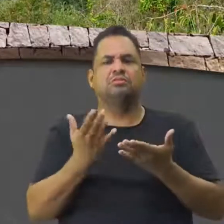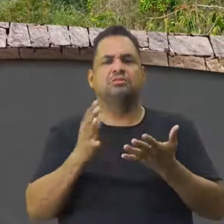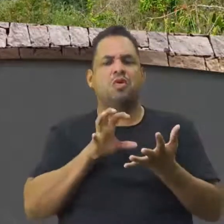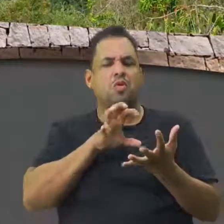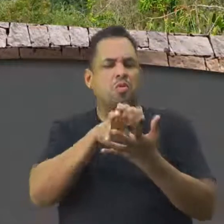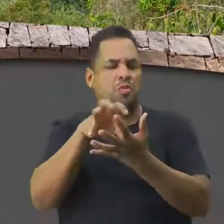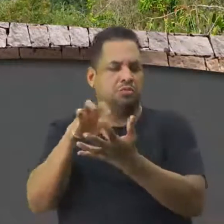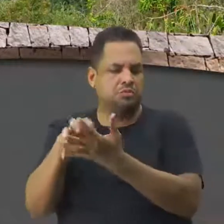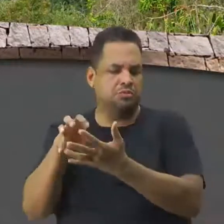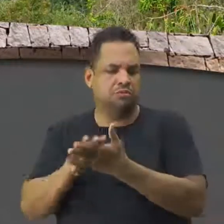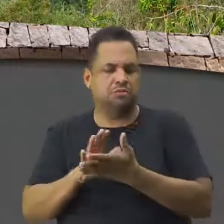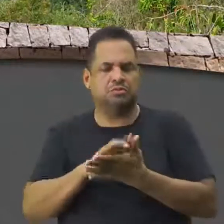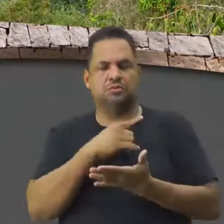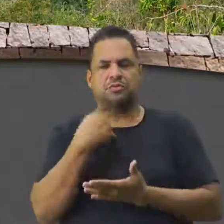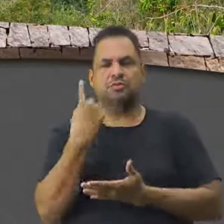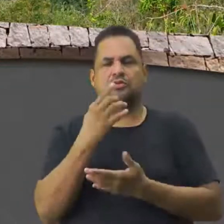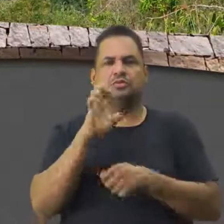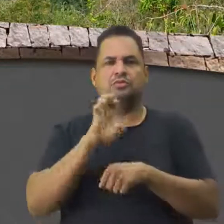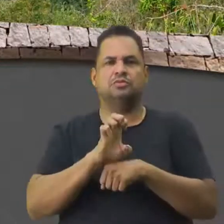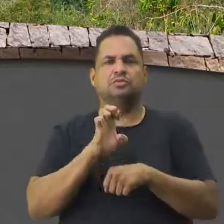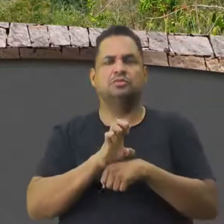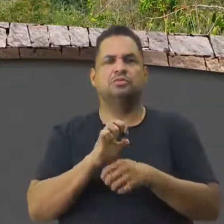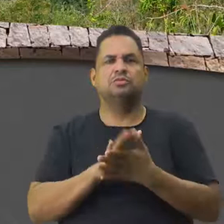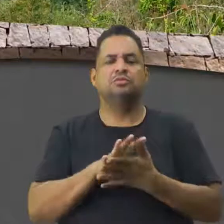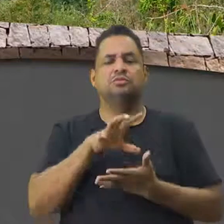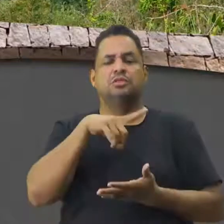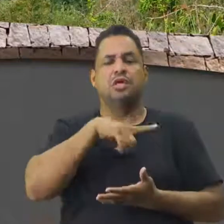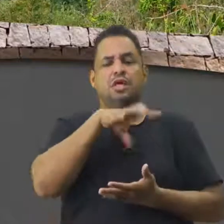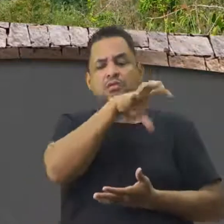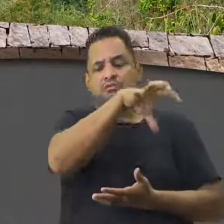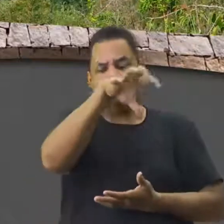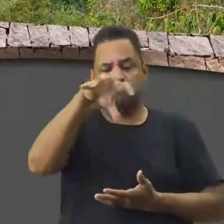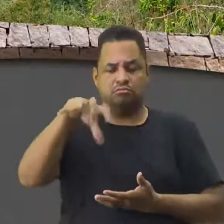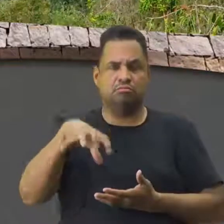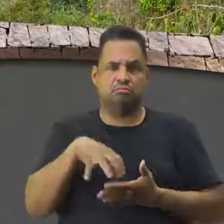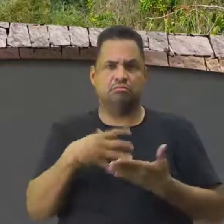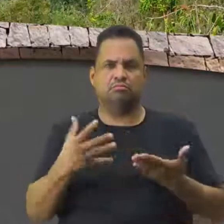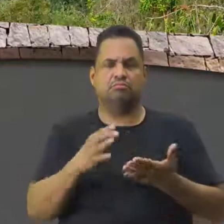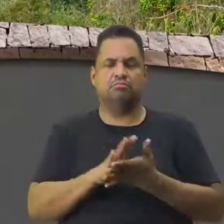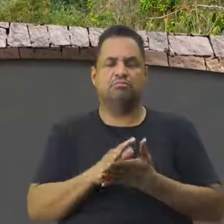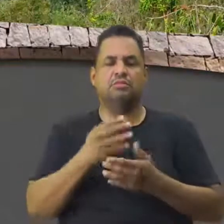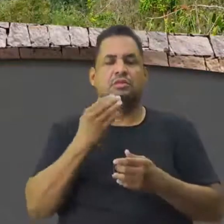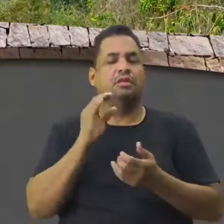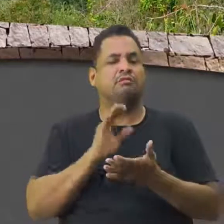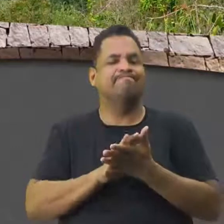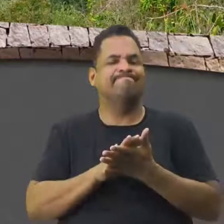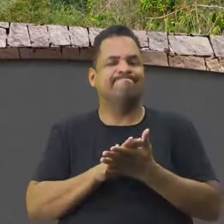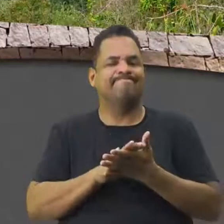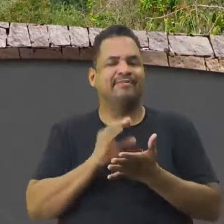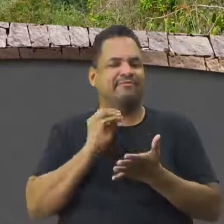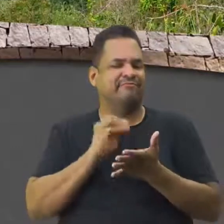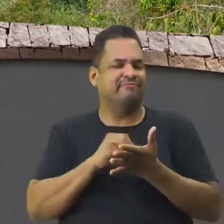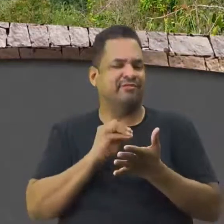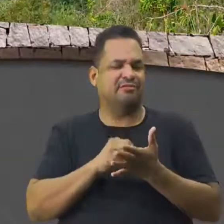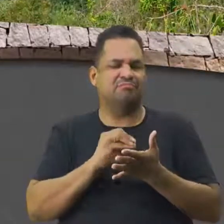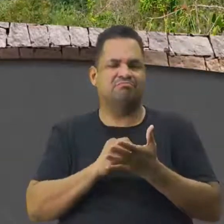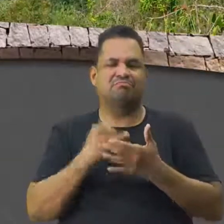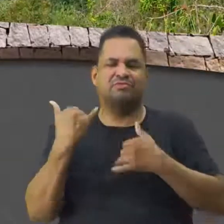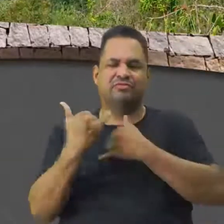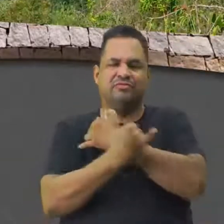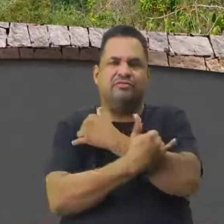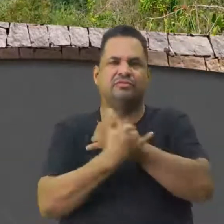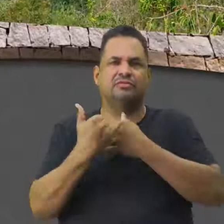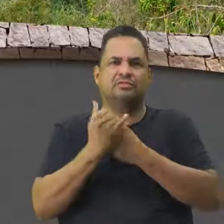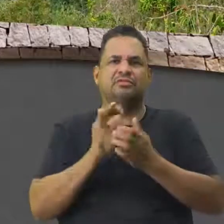desse nosso estado, que estão em regiões ainda, que ainda falta infraestrutura, que no